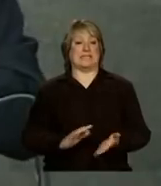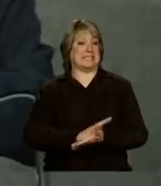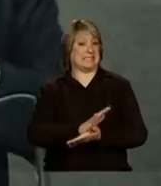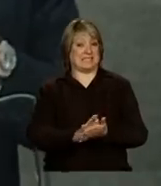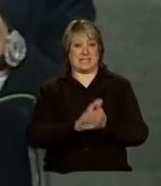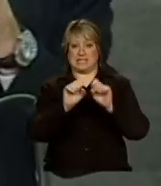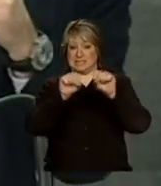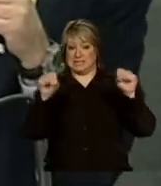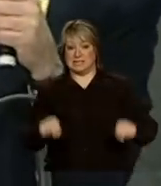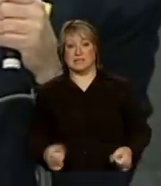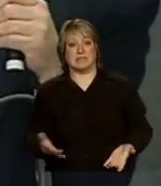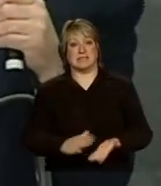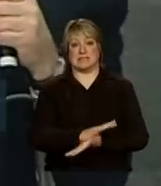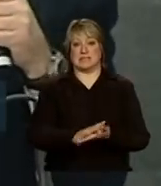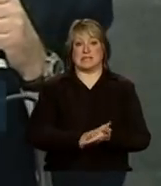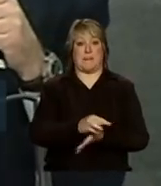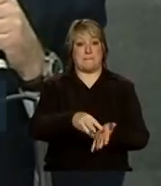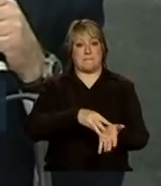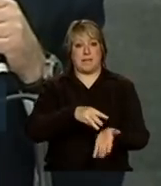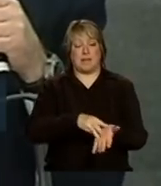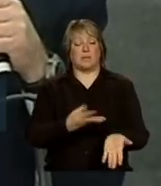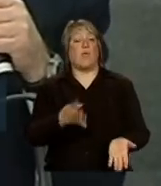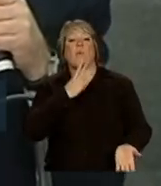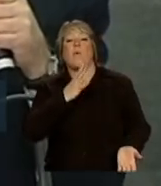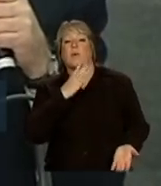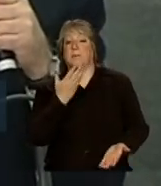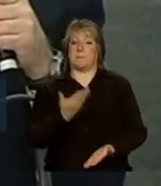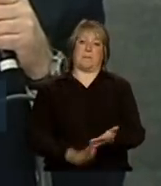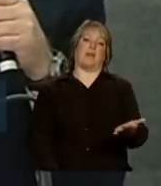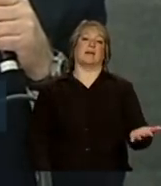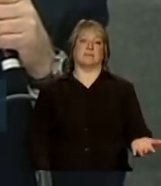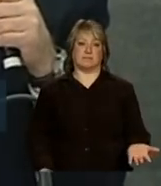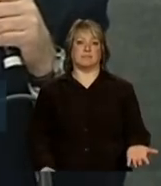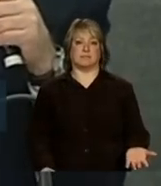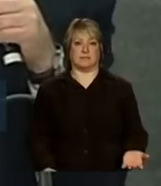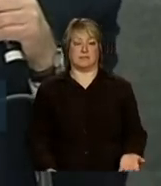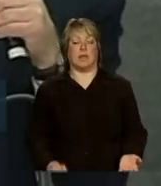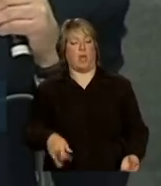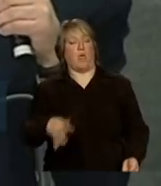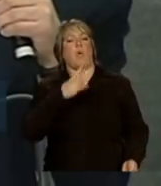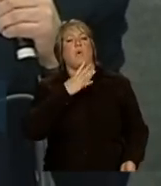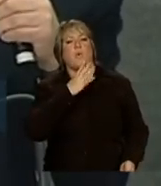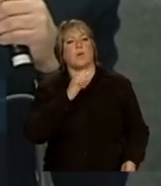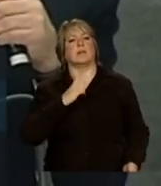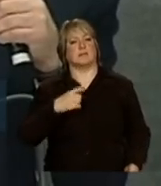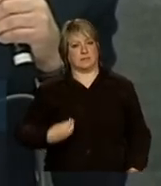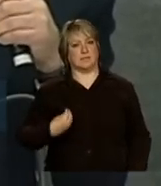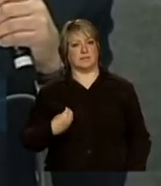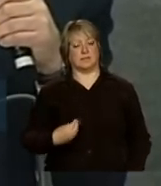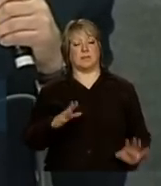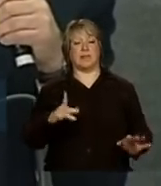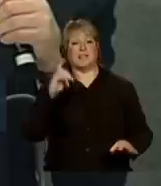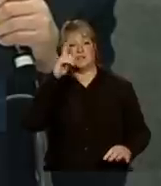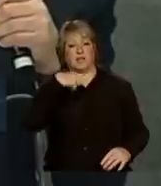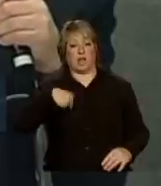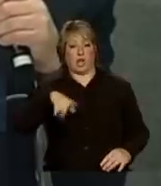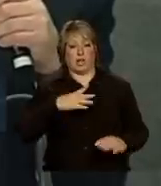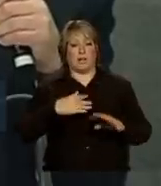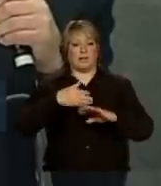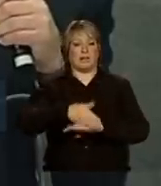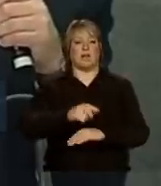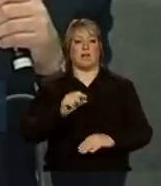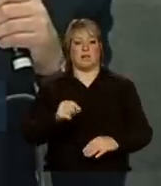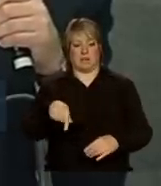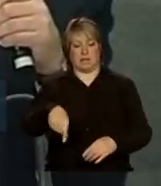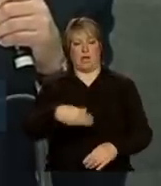método o conhecimento se perde gente conhecimento existe é difícil você hoje não entrar num organismo aqui